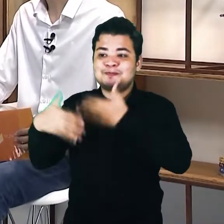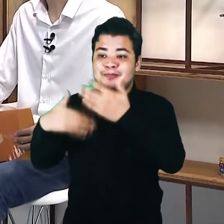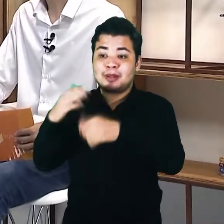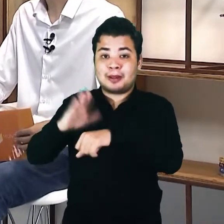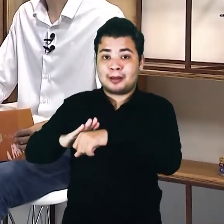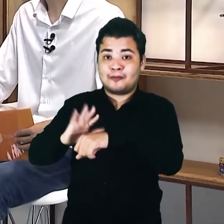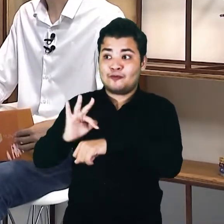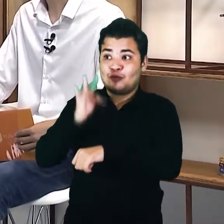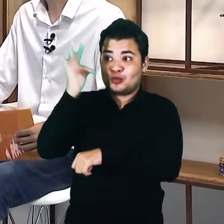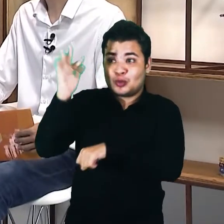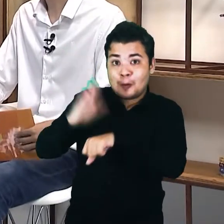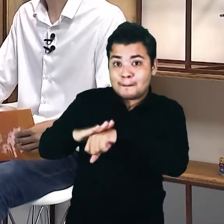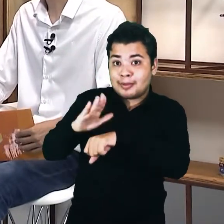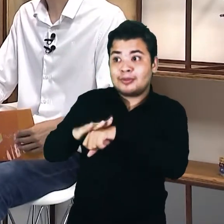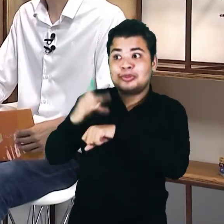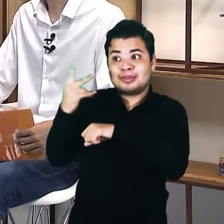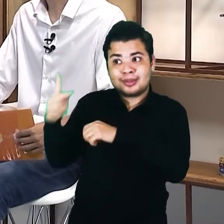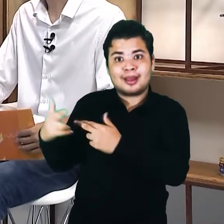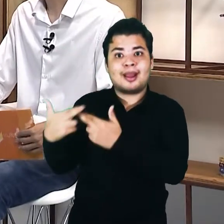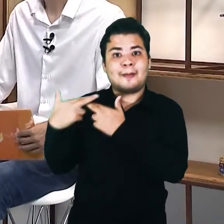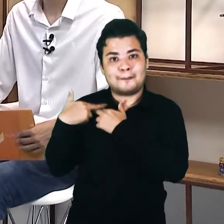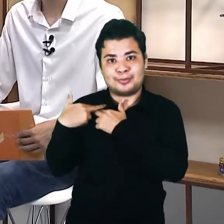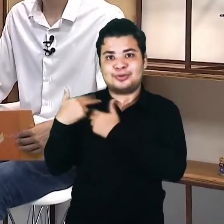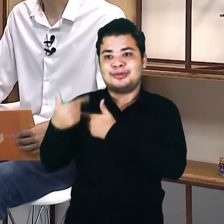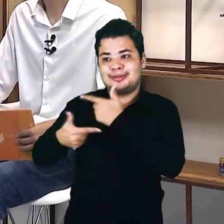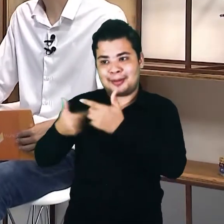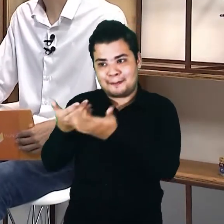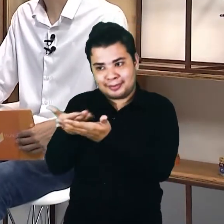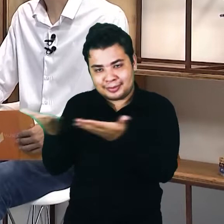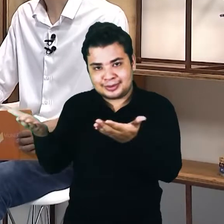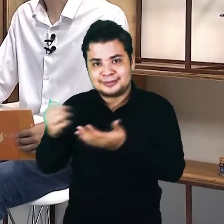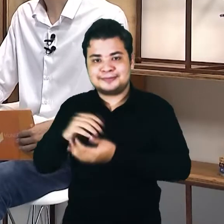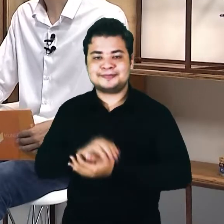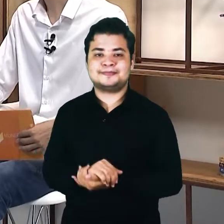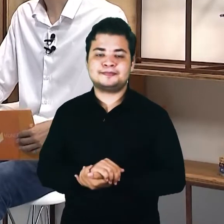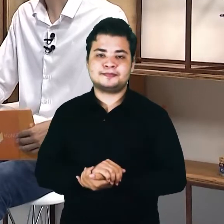tarefa da guarda desses acervos. Perfeito.